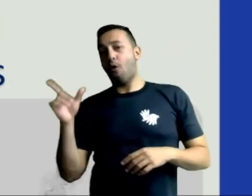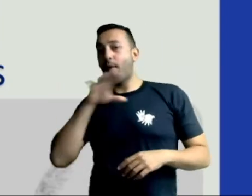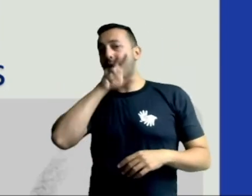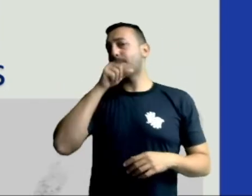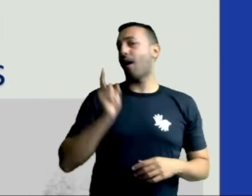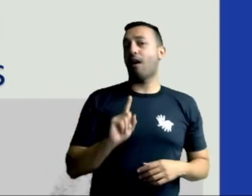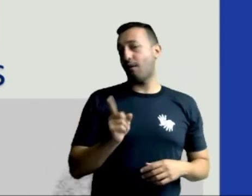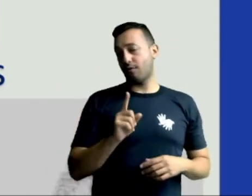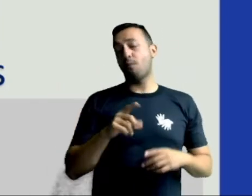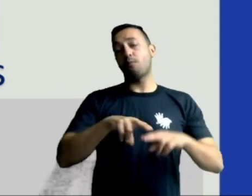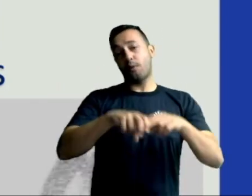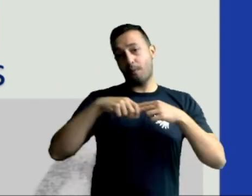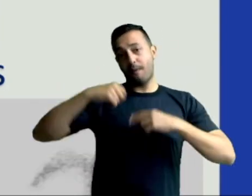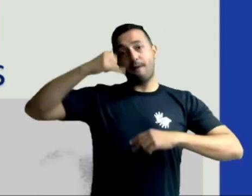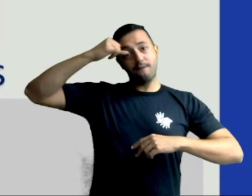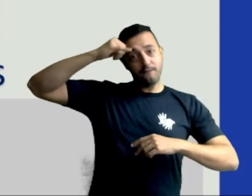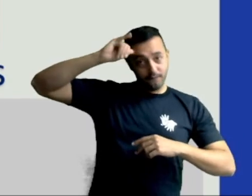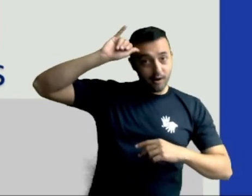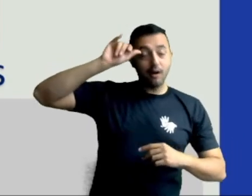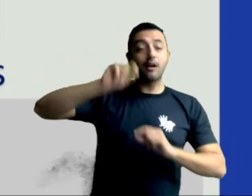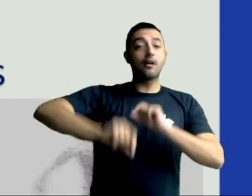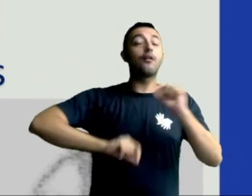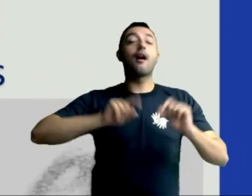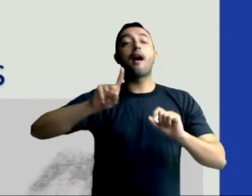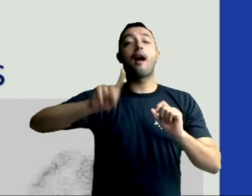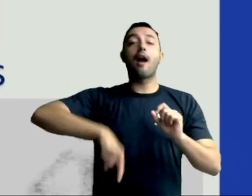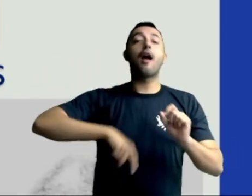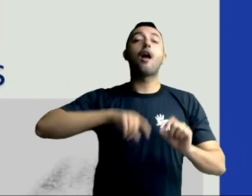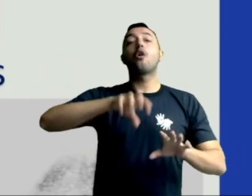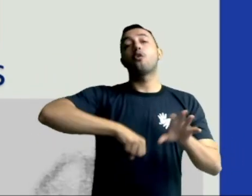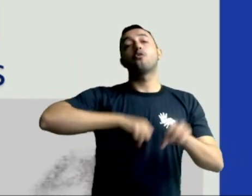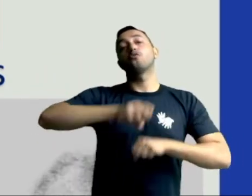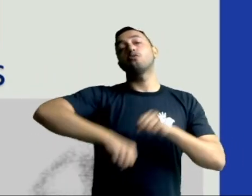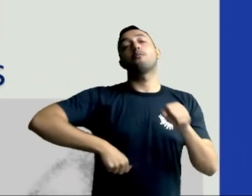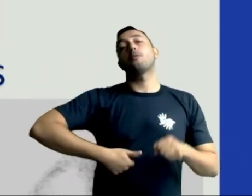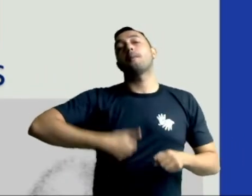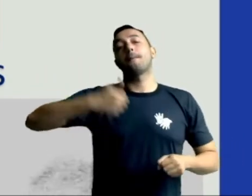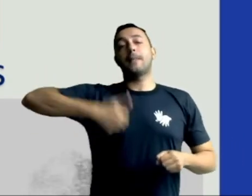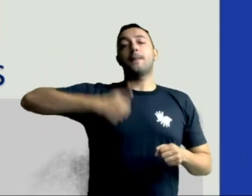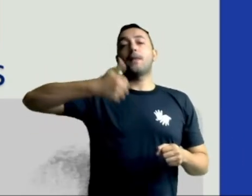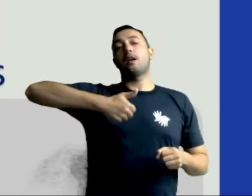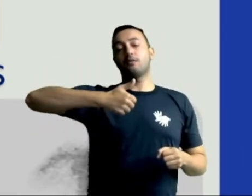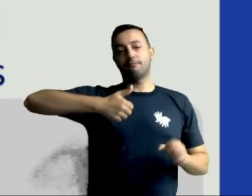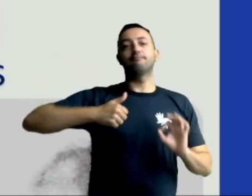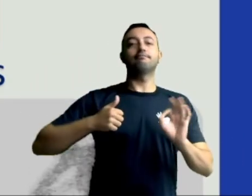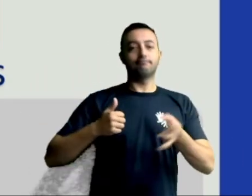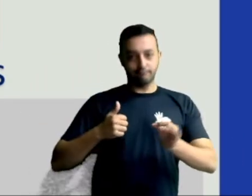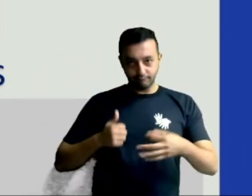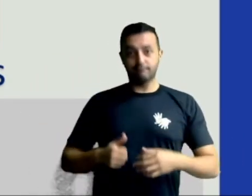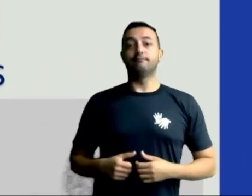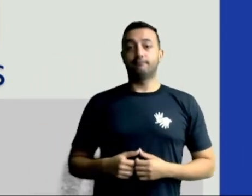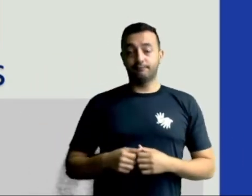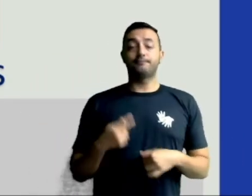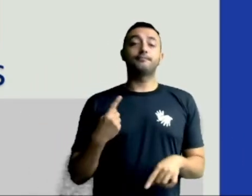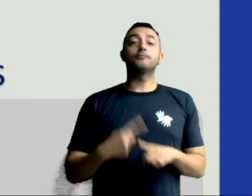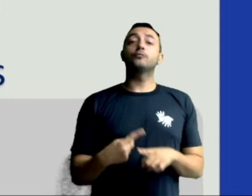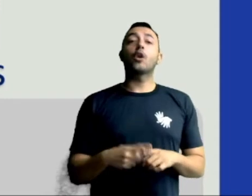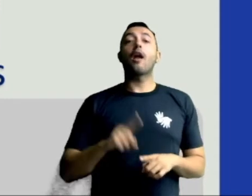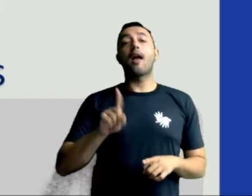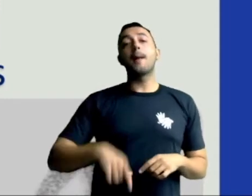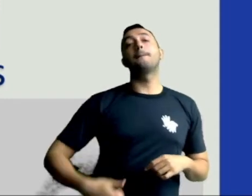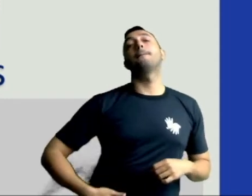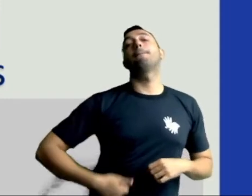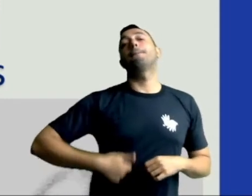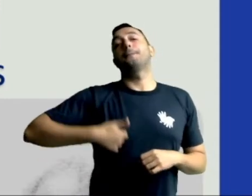chama a vaca na cadeia alimentar de consumidor primário. Isso mesmo, porque ela é o